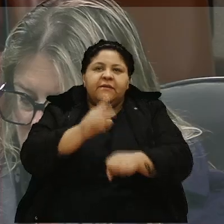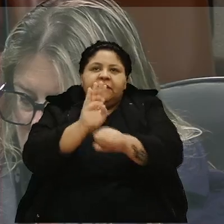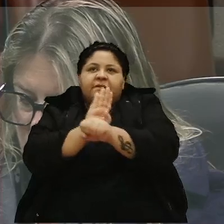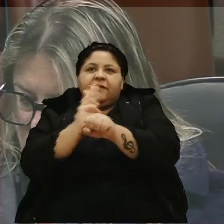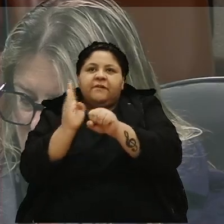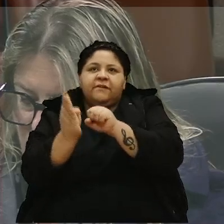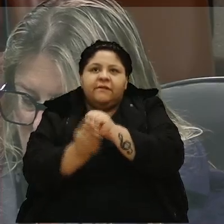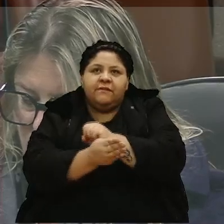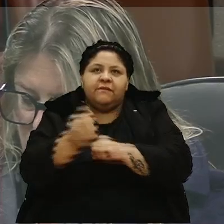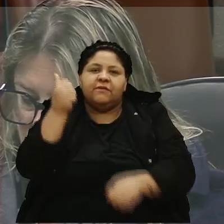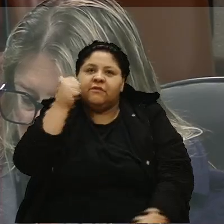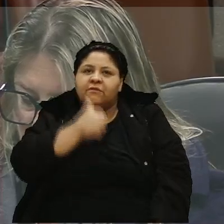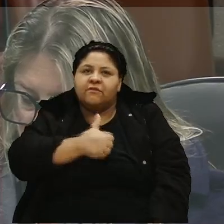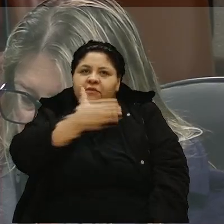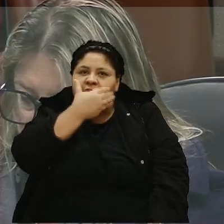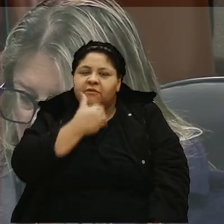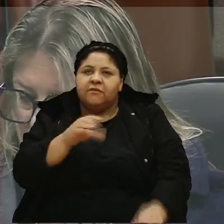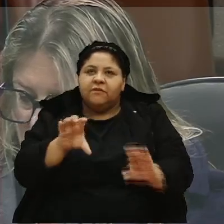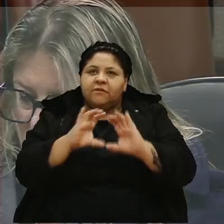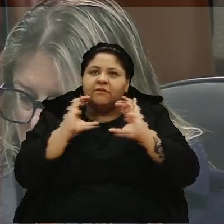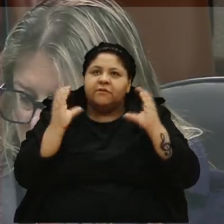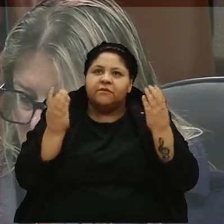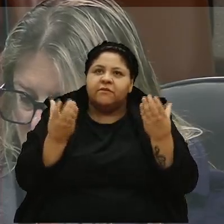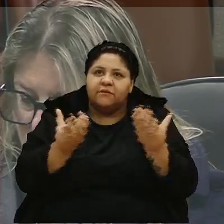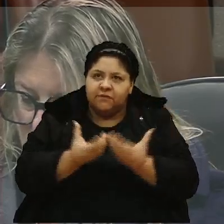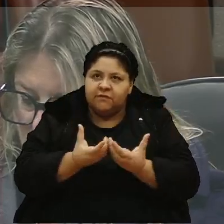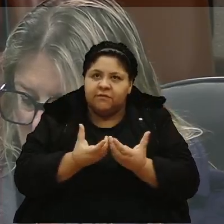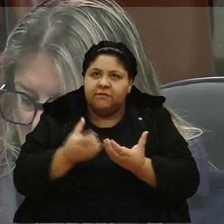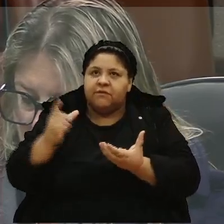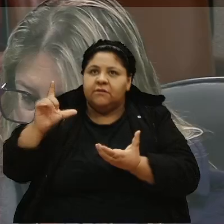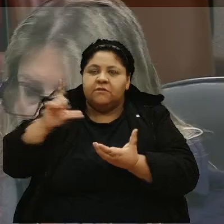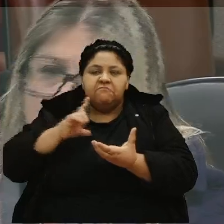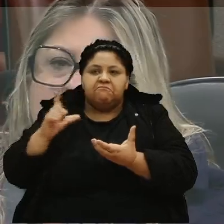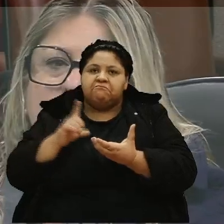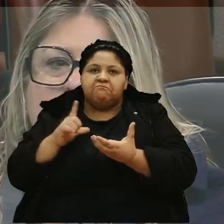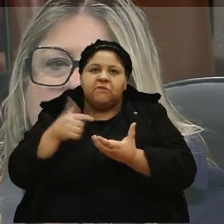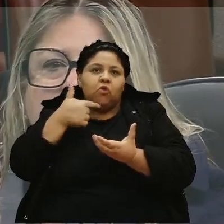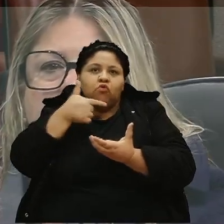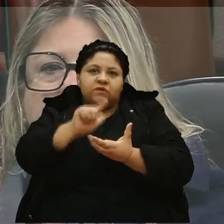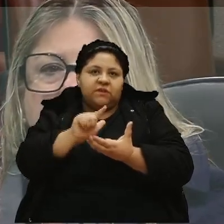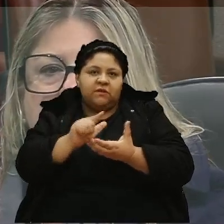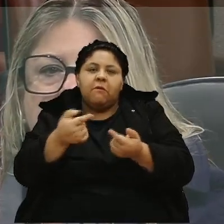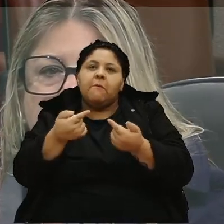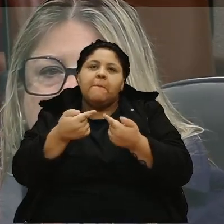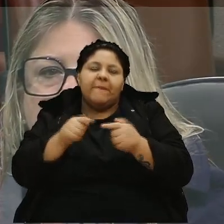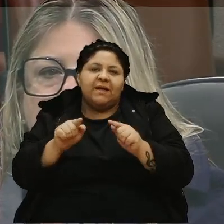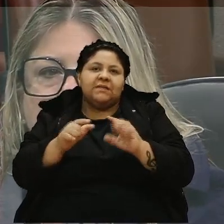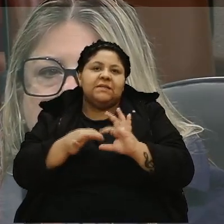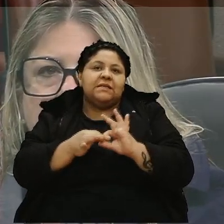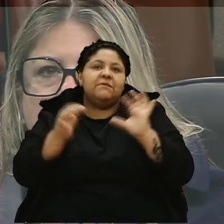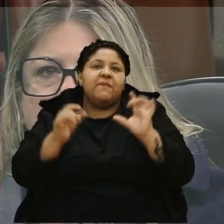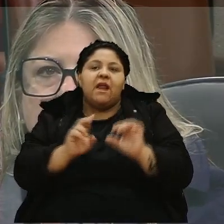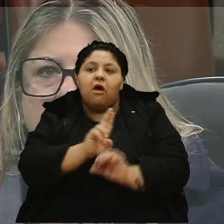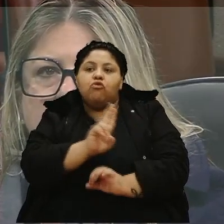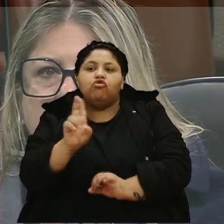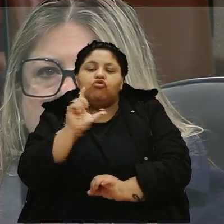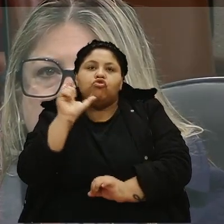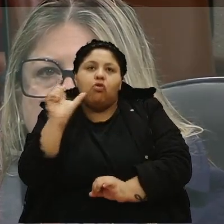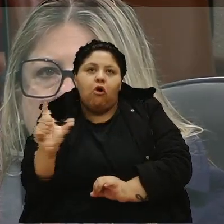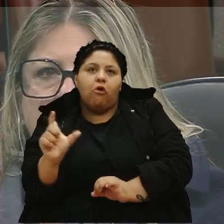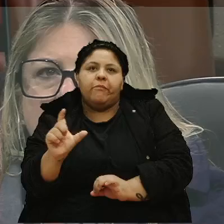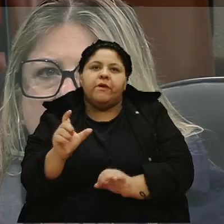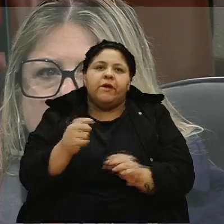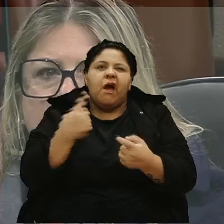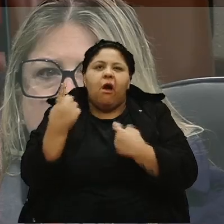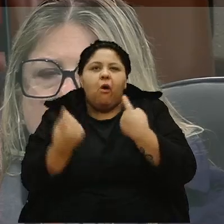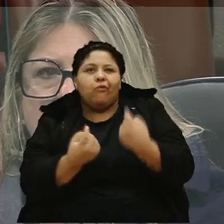né, homens e mulheres das comunidades, que mesmo não tendo êxito, colocaram o seu nome, né, onde os bairros tiveram 2 chapas, 3